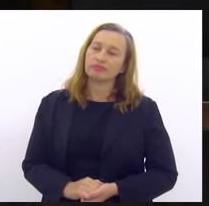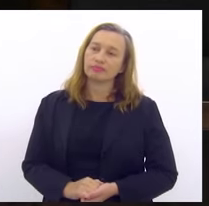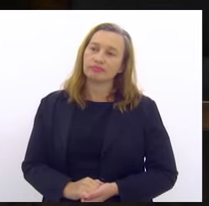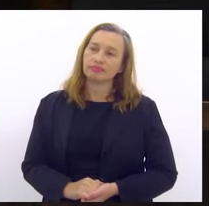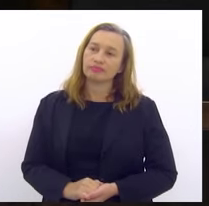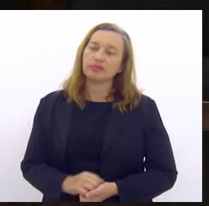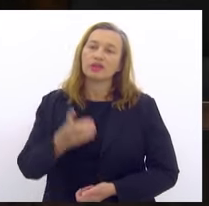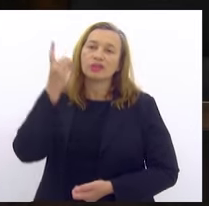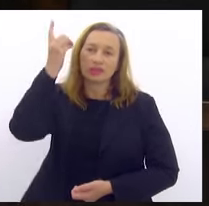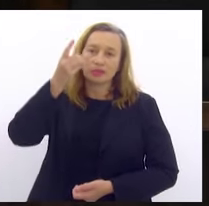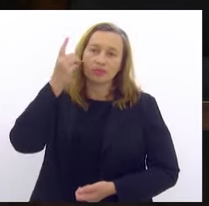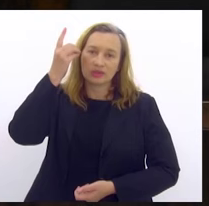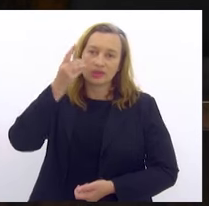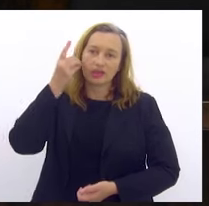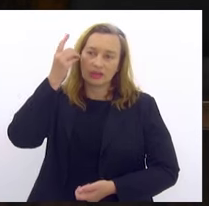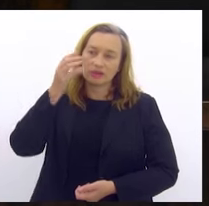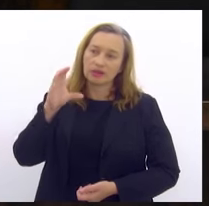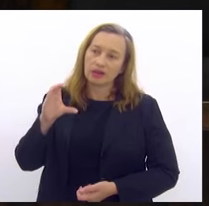Deputado Márcio Canella.